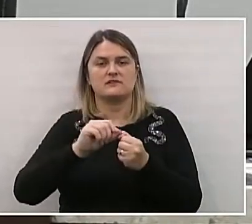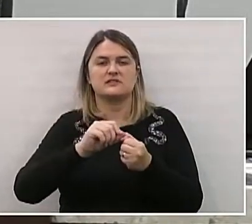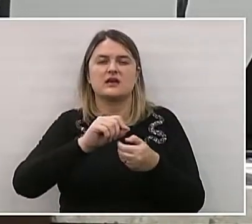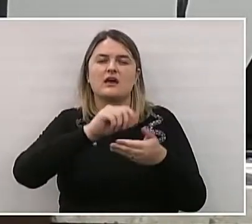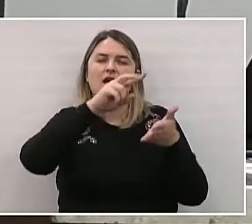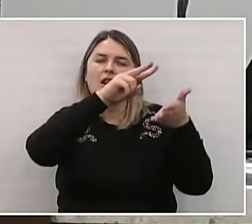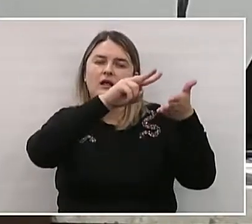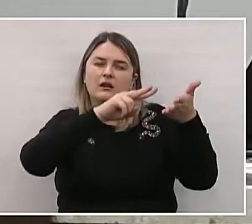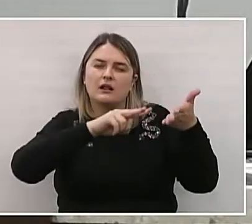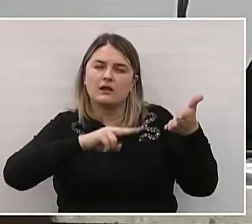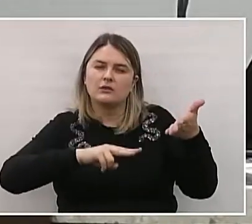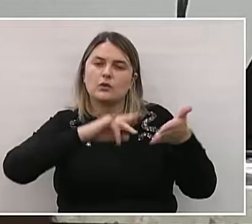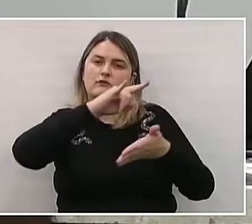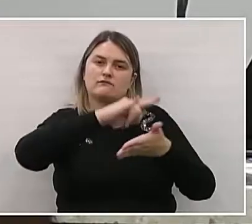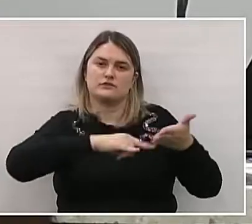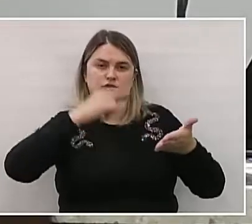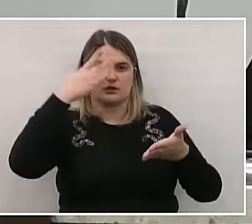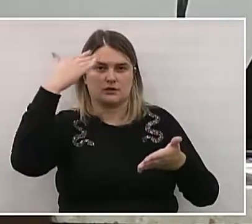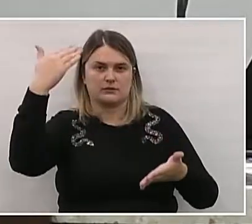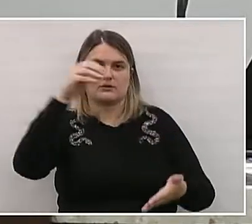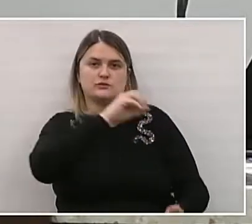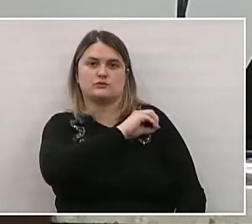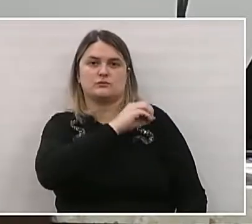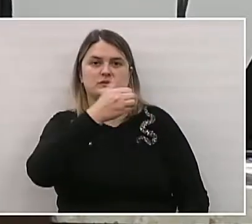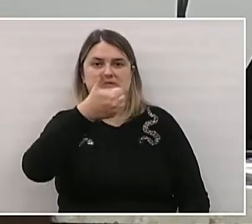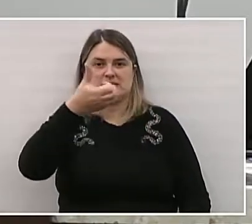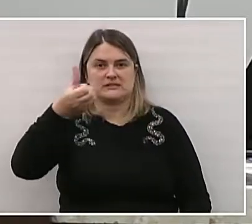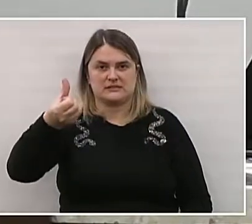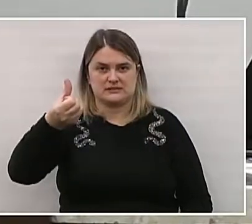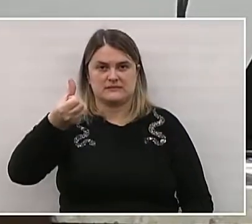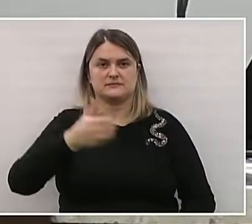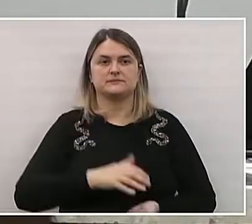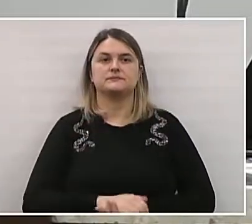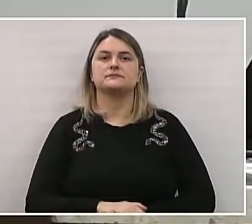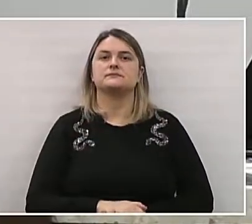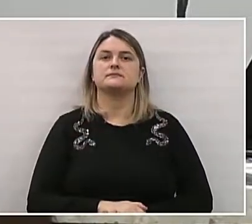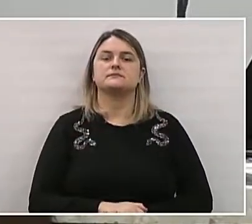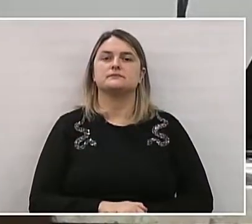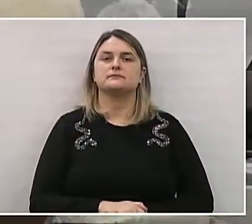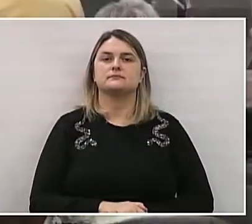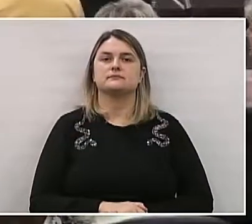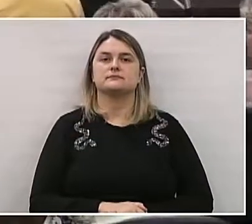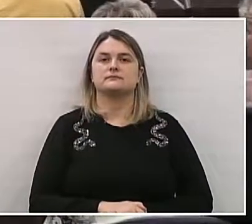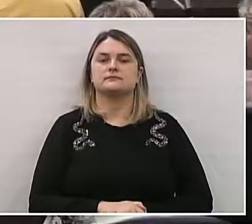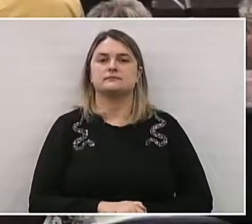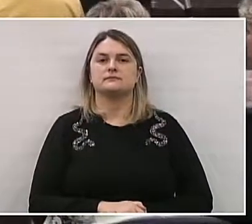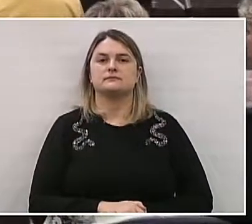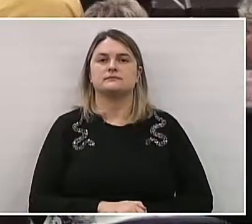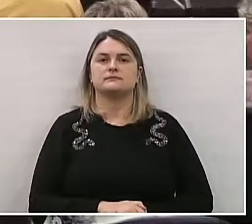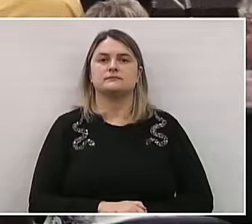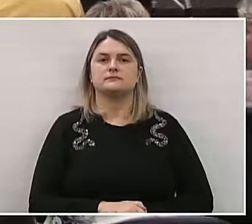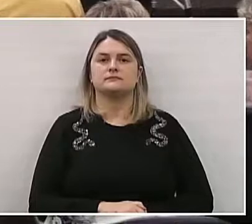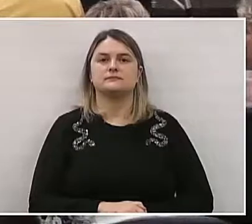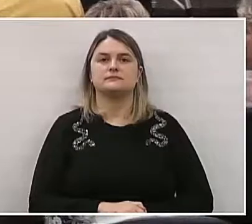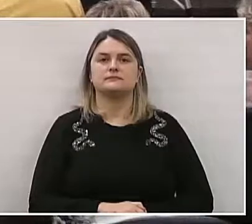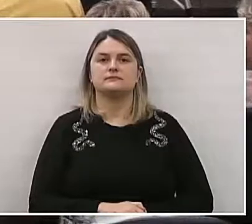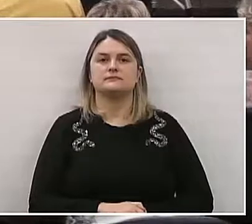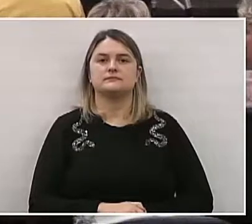então, leia a moção de número 16, a pedido do vereador José Pedro Valk.